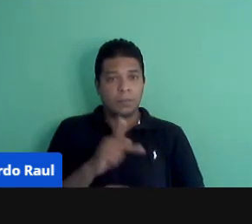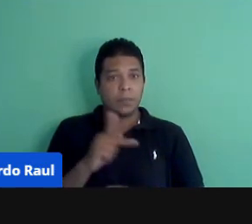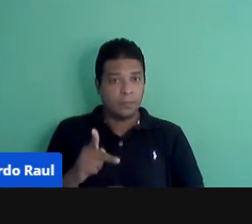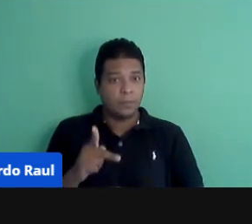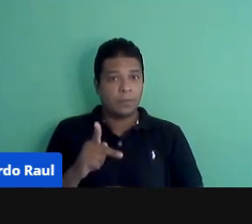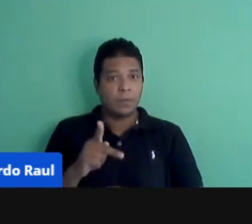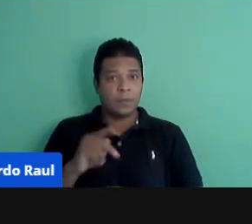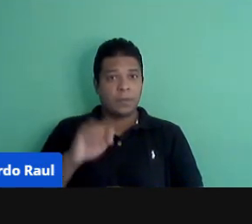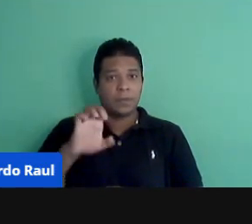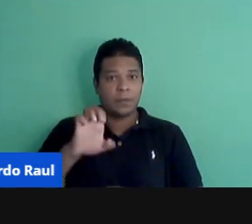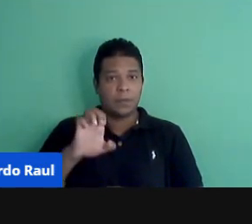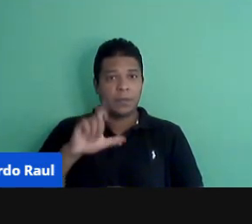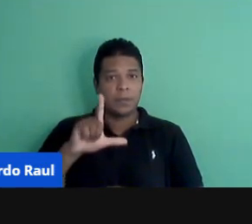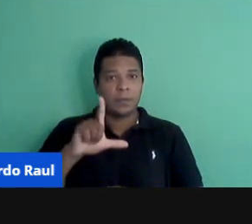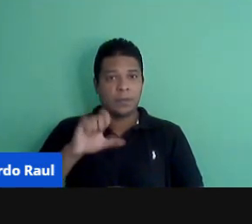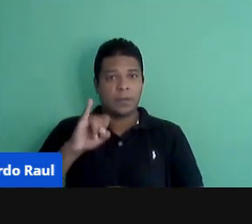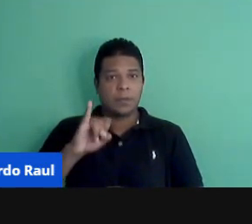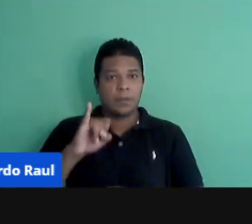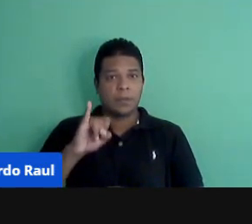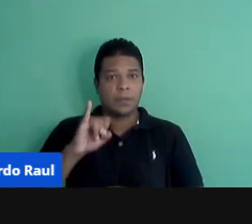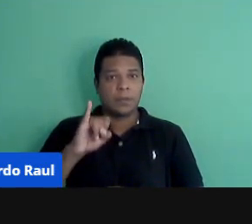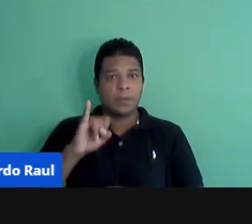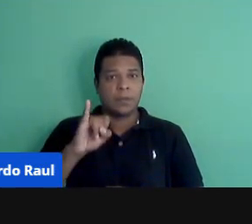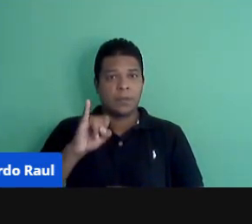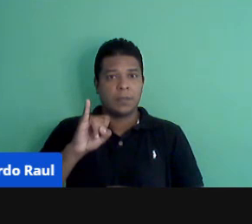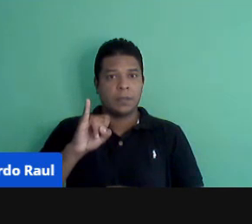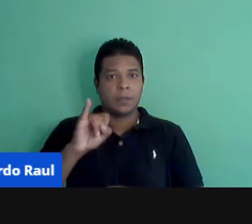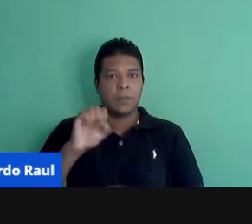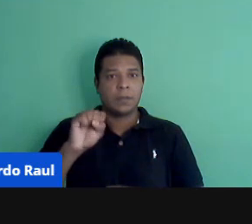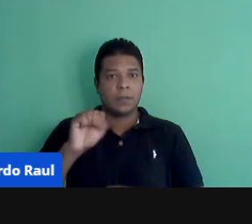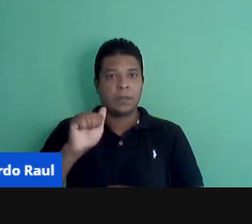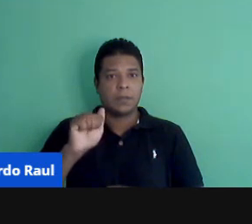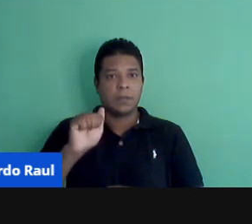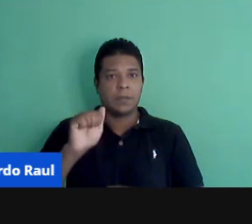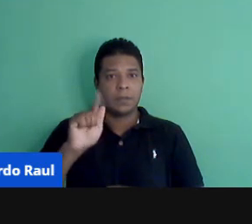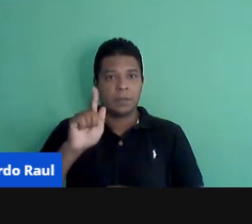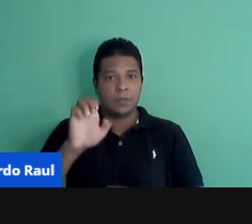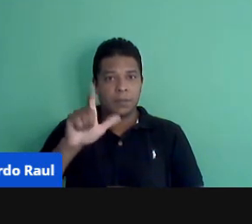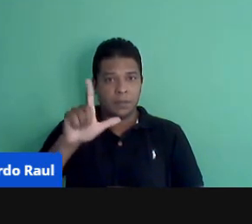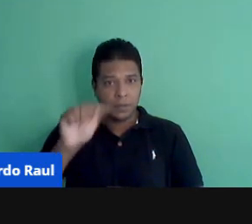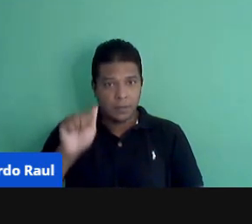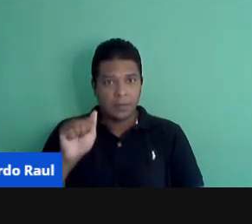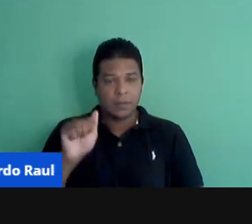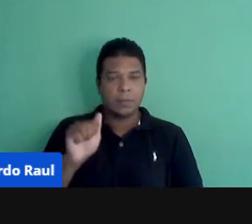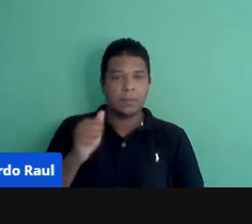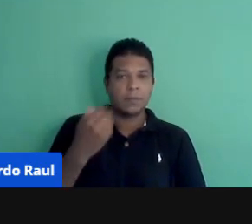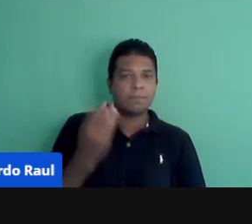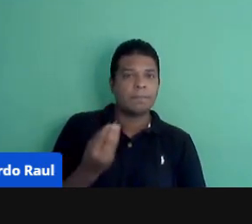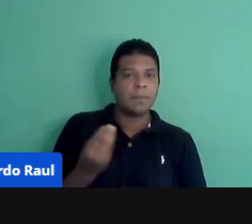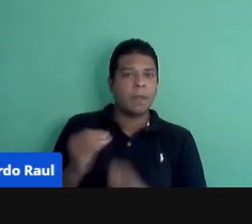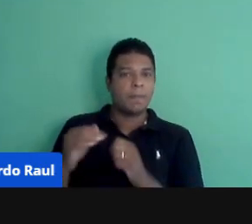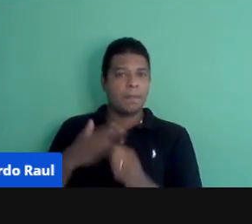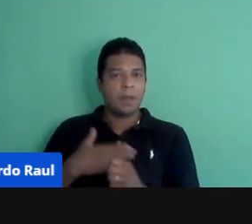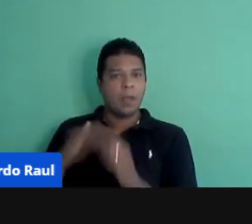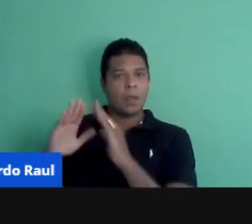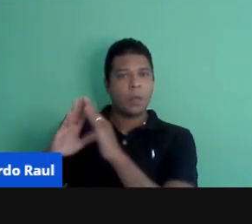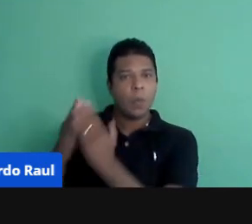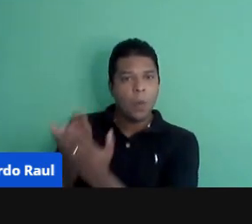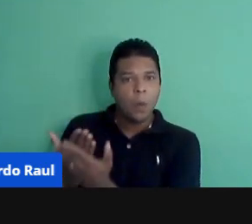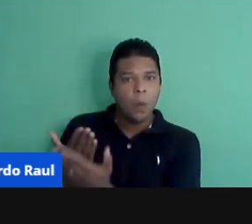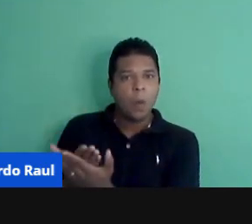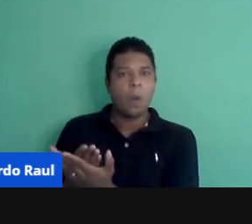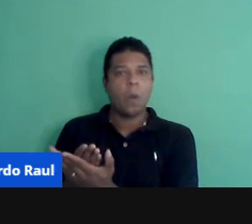Elisângela, também me identificar, né, em relação à minha realidade, à minha escola, né, com